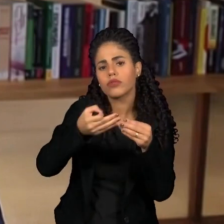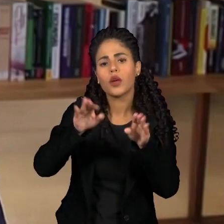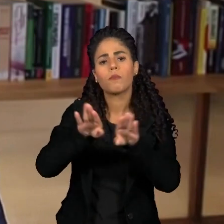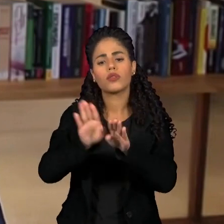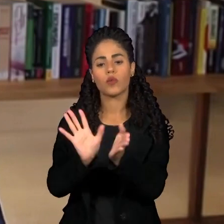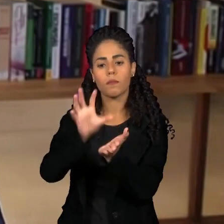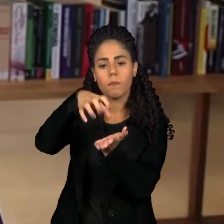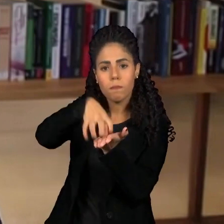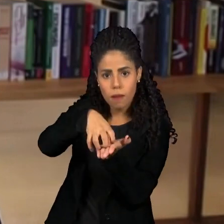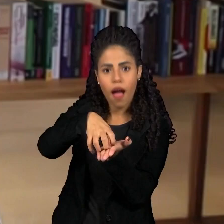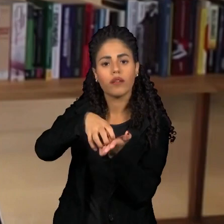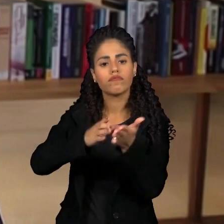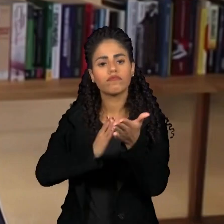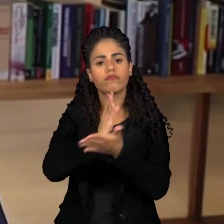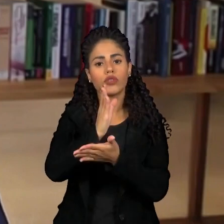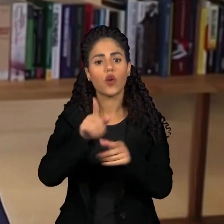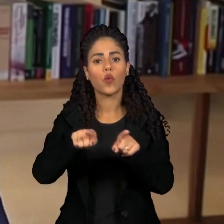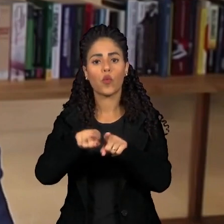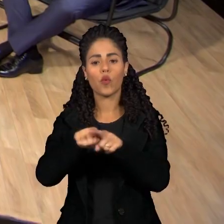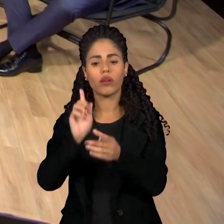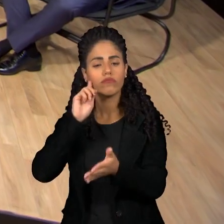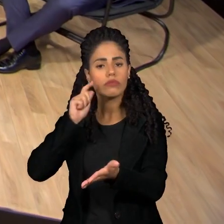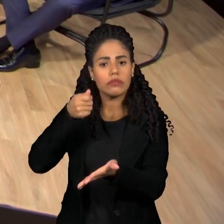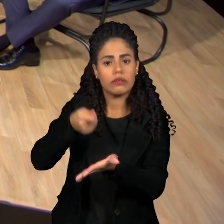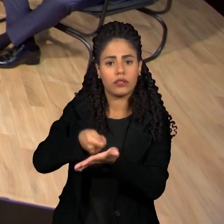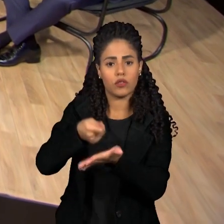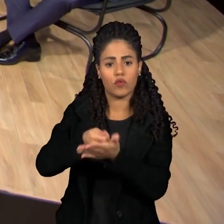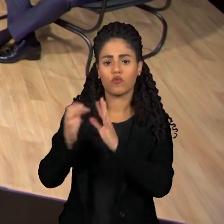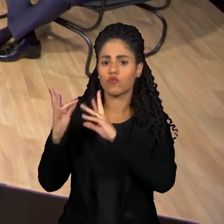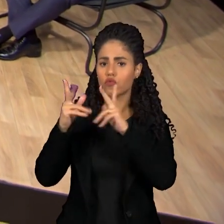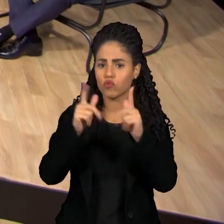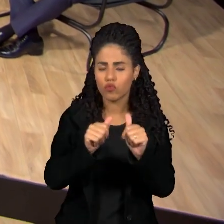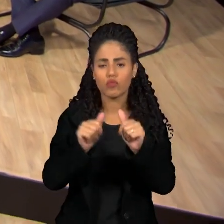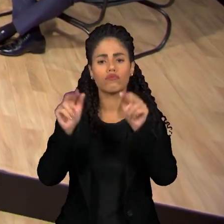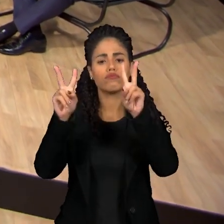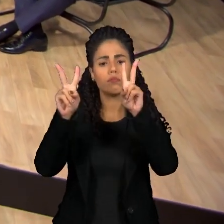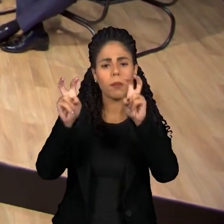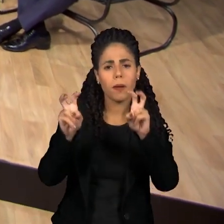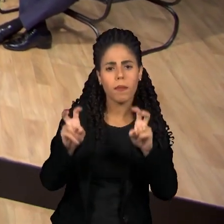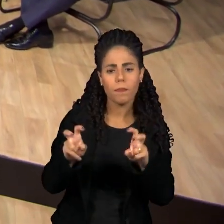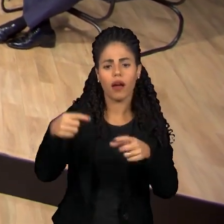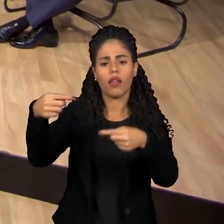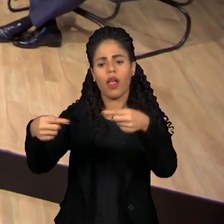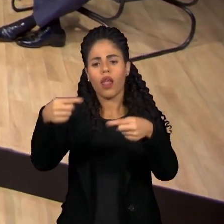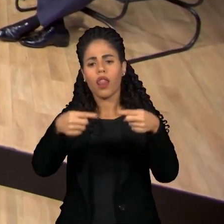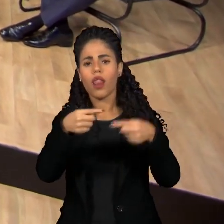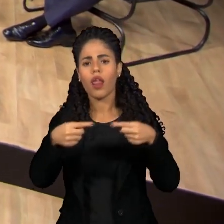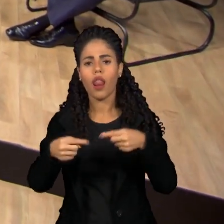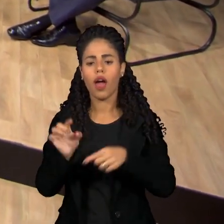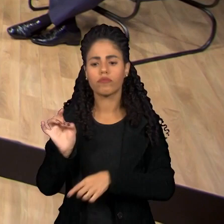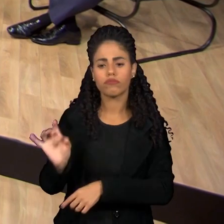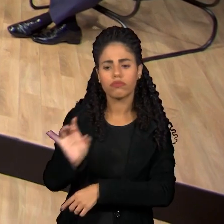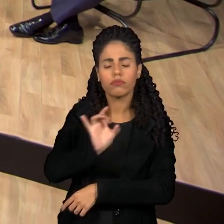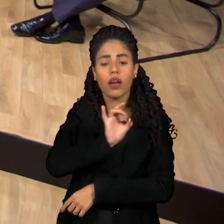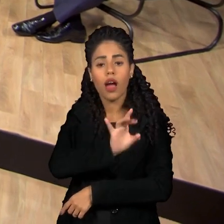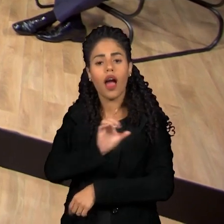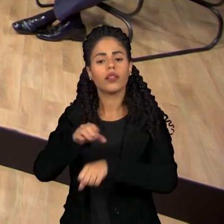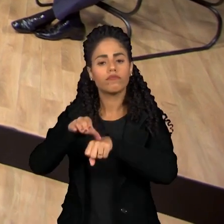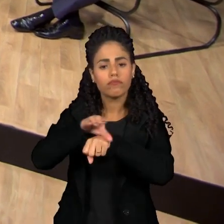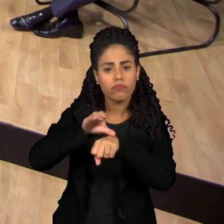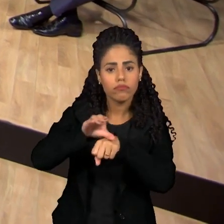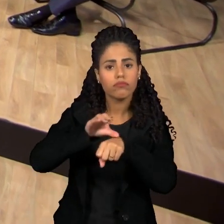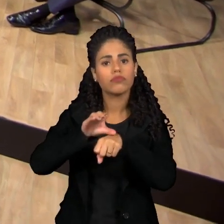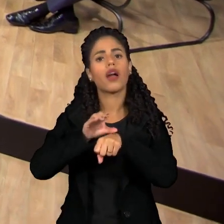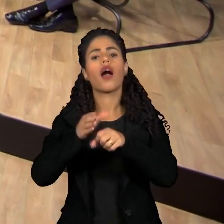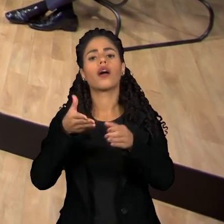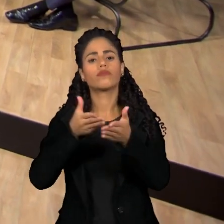o que permitiu, a fragmentação decisória, né, as subcomissões temáticas, né, discutindo cada um dos trechos da Constituição, foram o